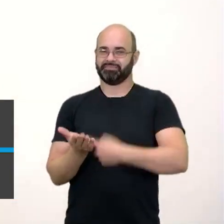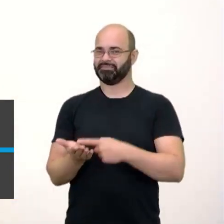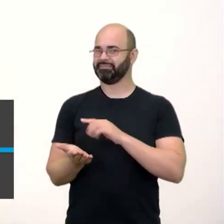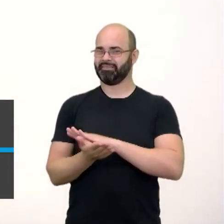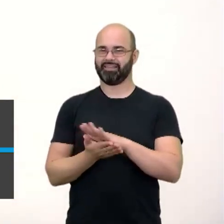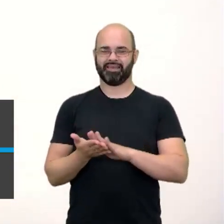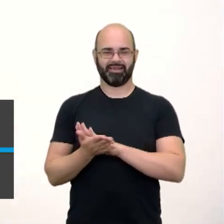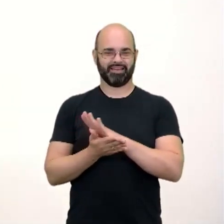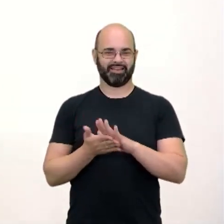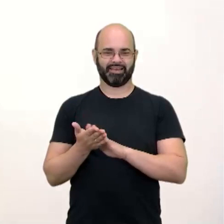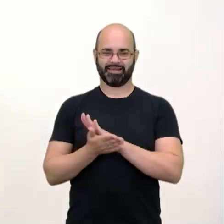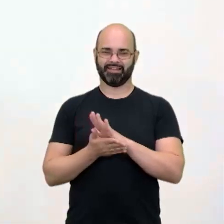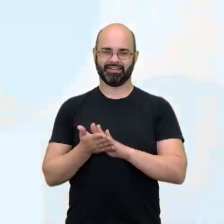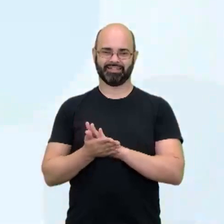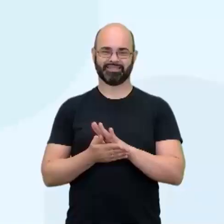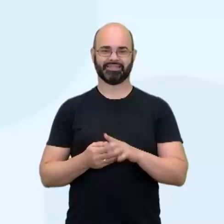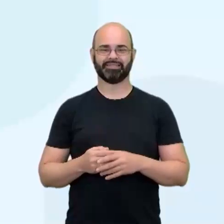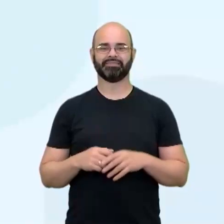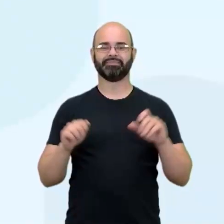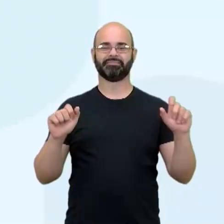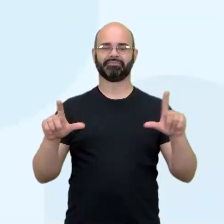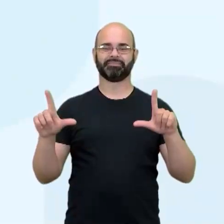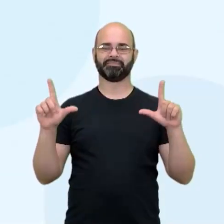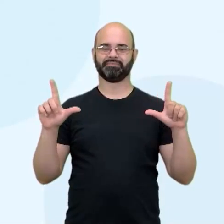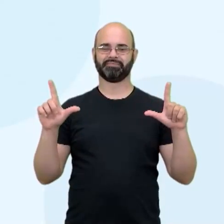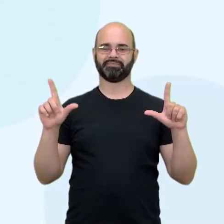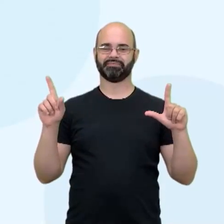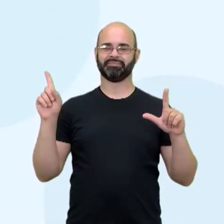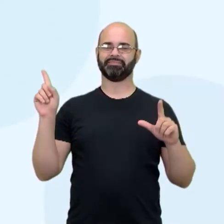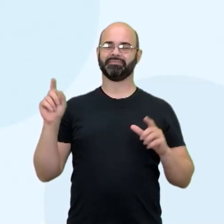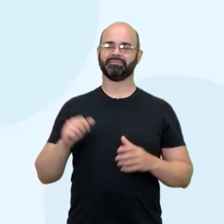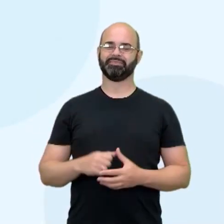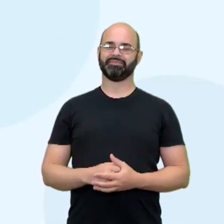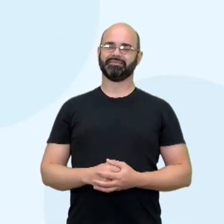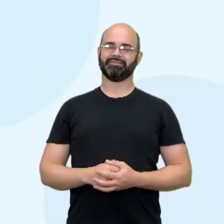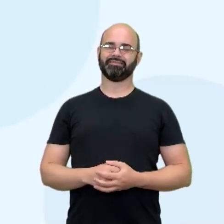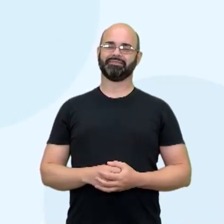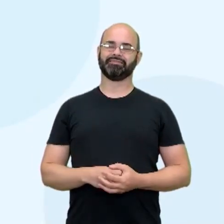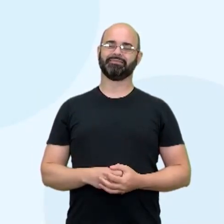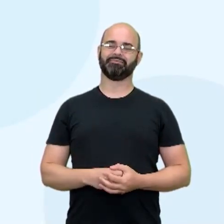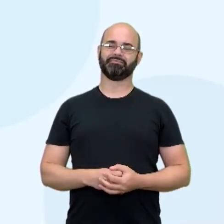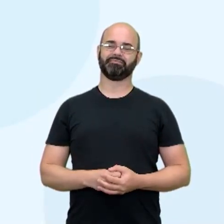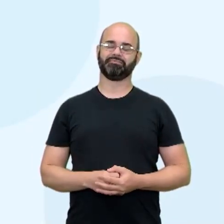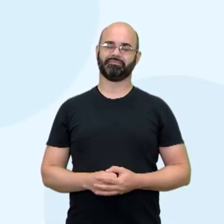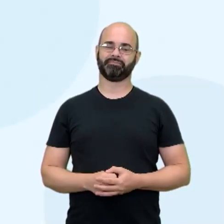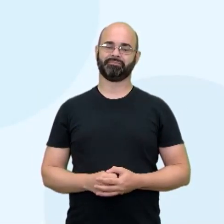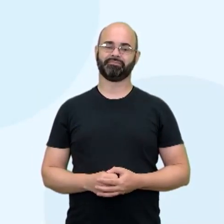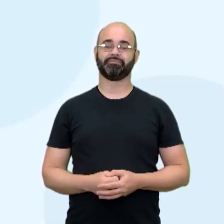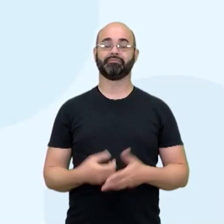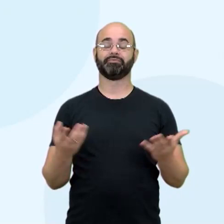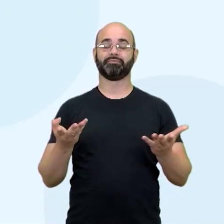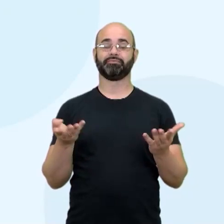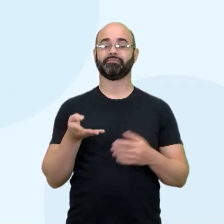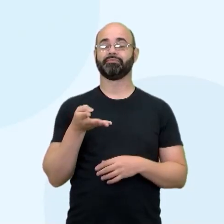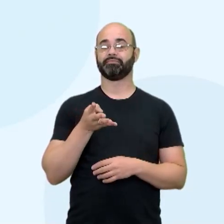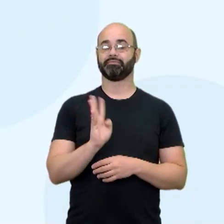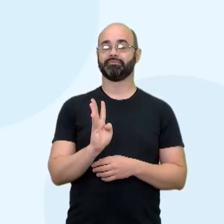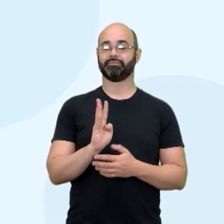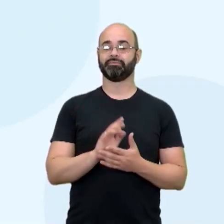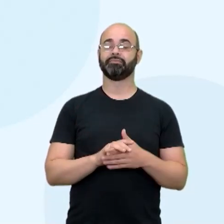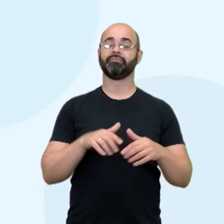aqui colocar na tela, vamos colocar no LED, olha lá. A gente está falando do componente número 4, que é o